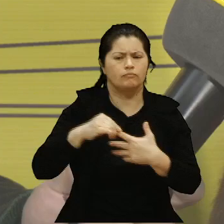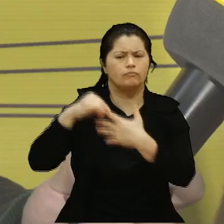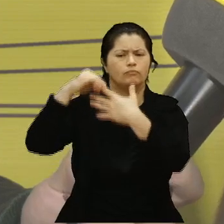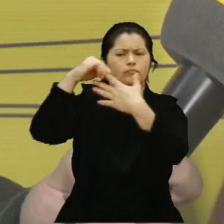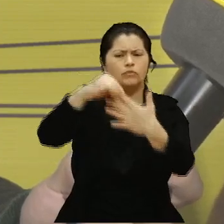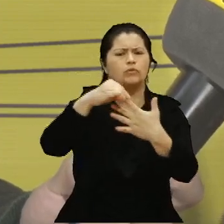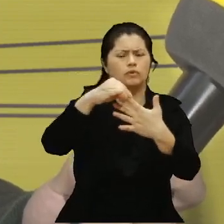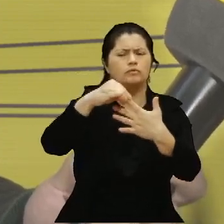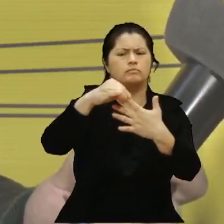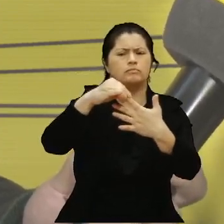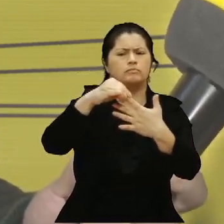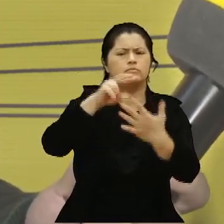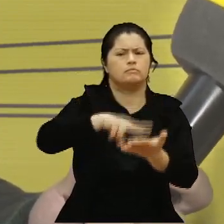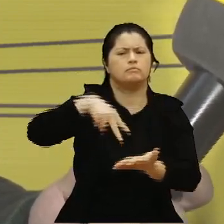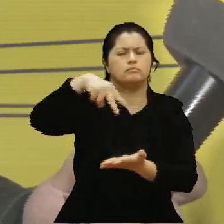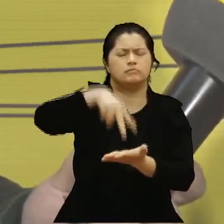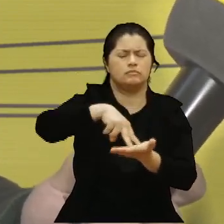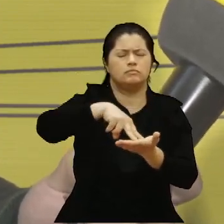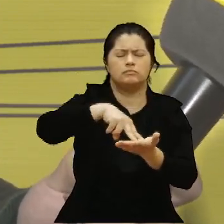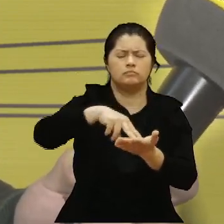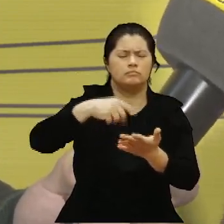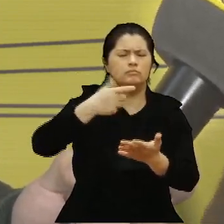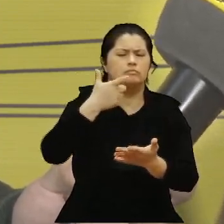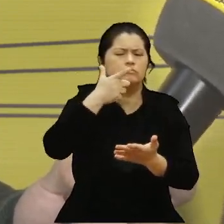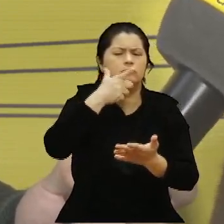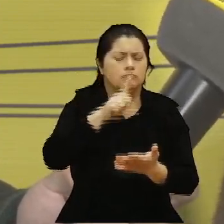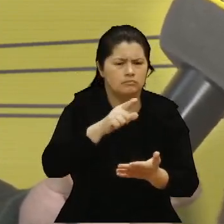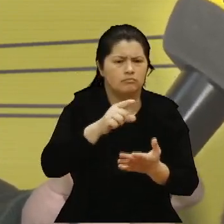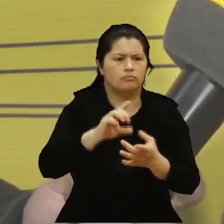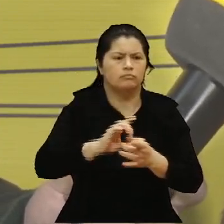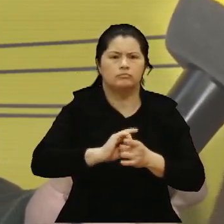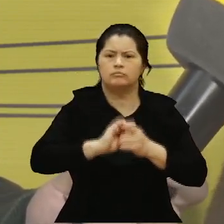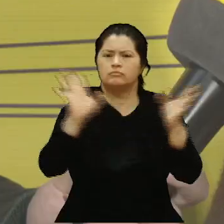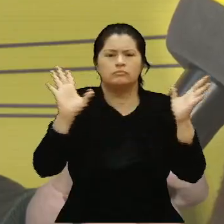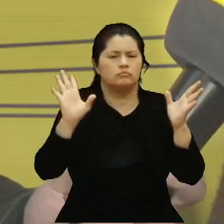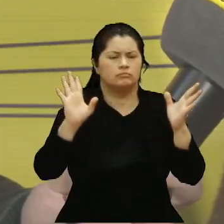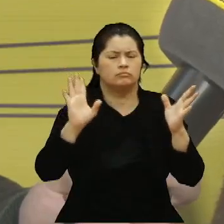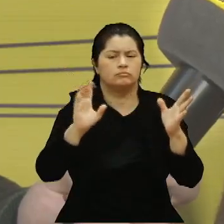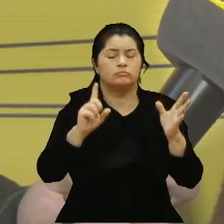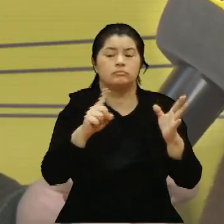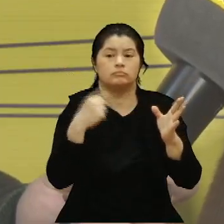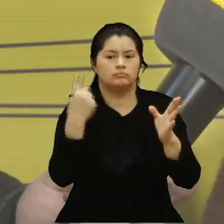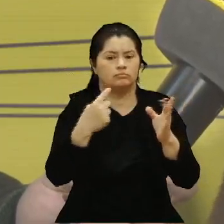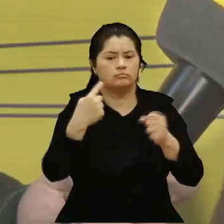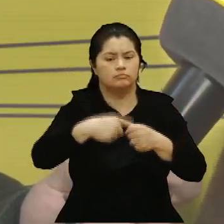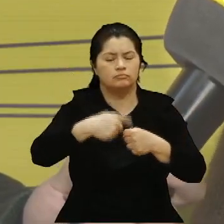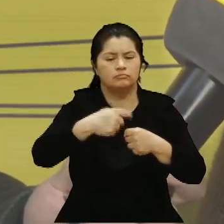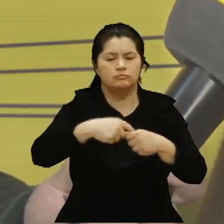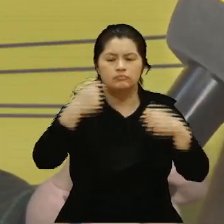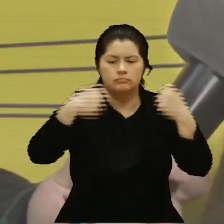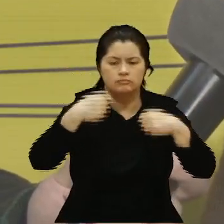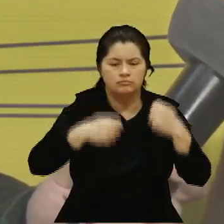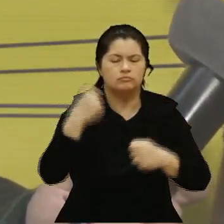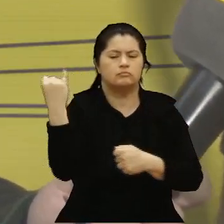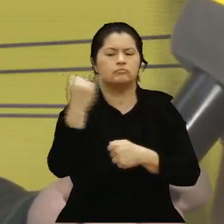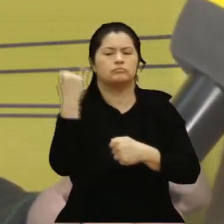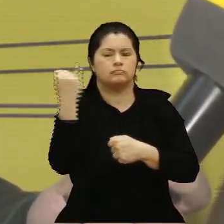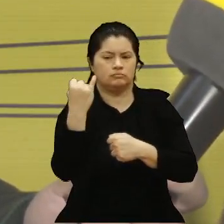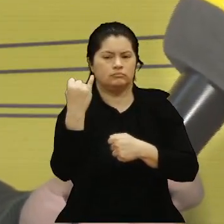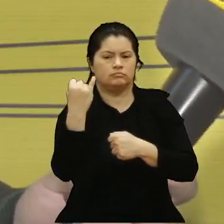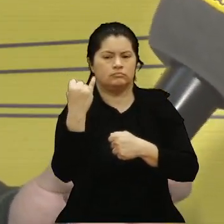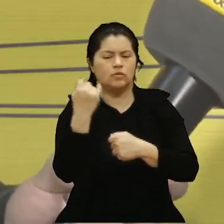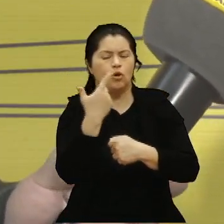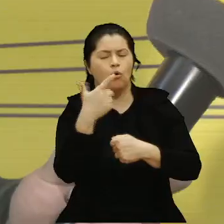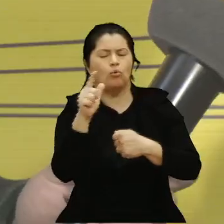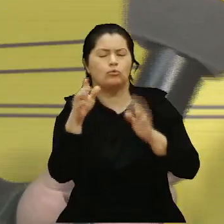mulheres consigam romper aquele ciclo. E é isso que a nossa cidade precisa. Então, é muito importante esse e outros